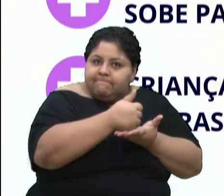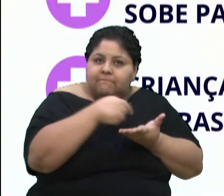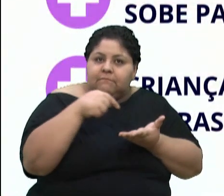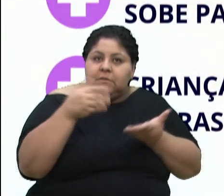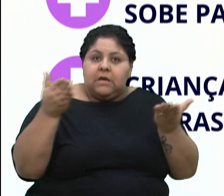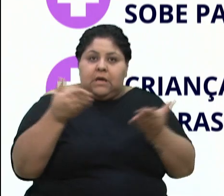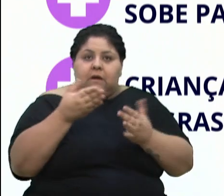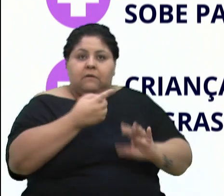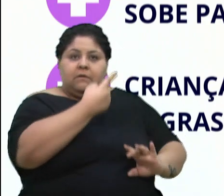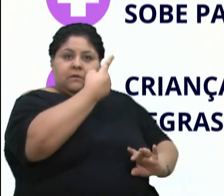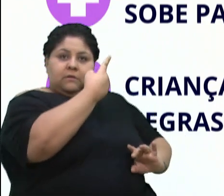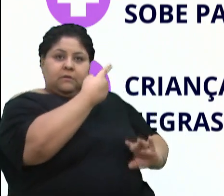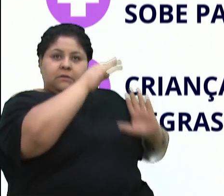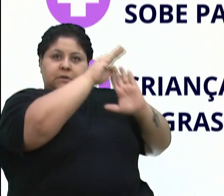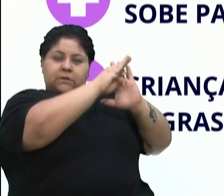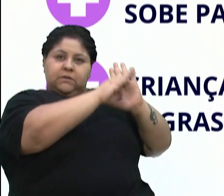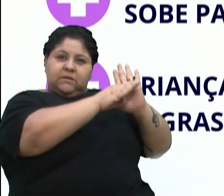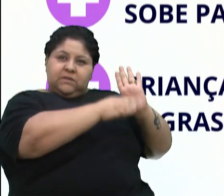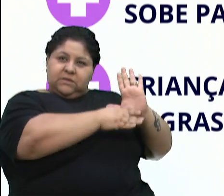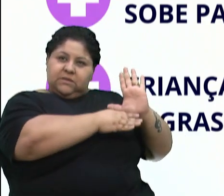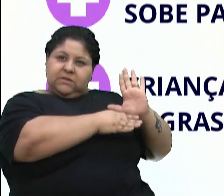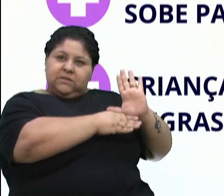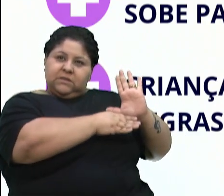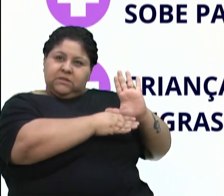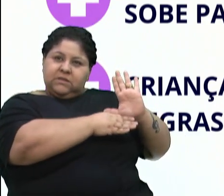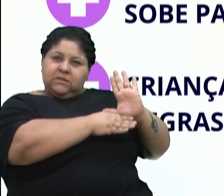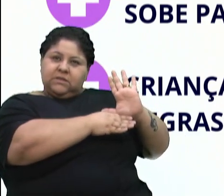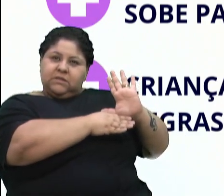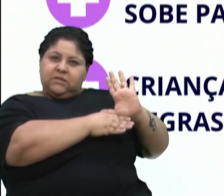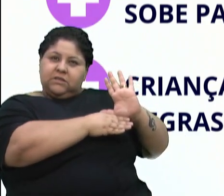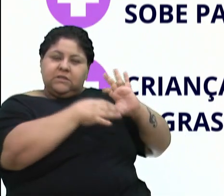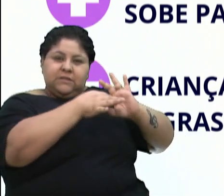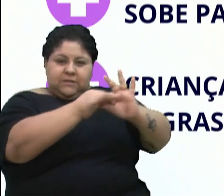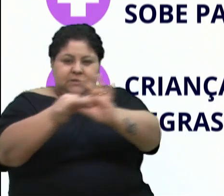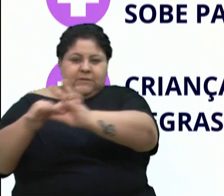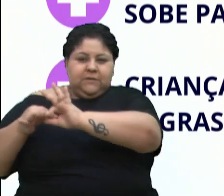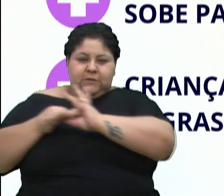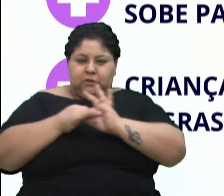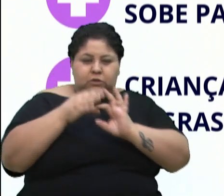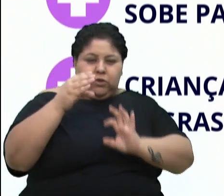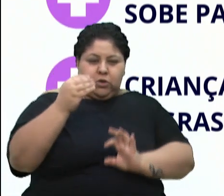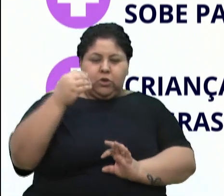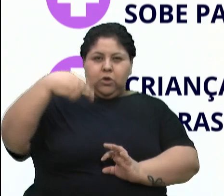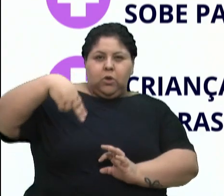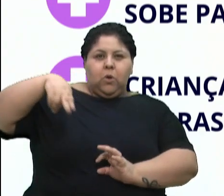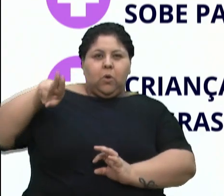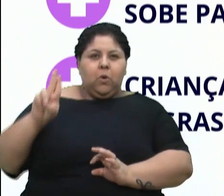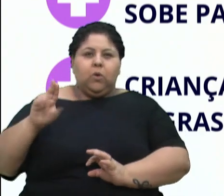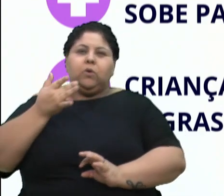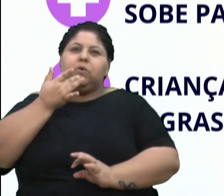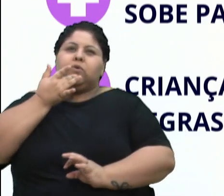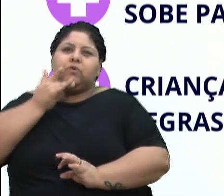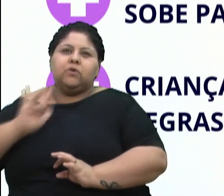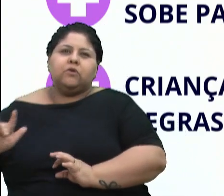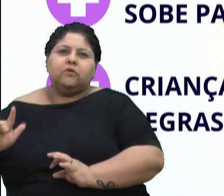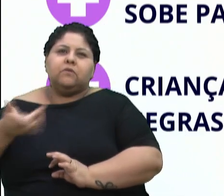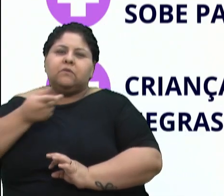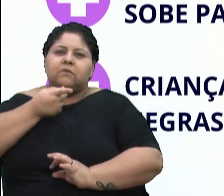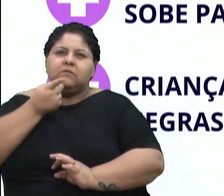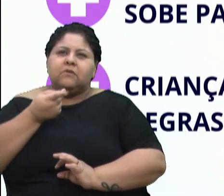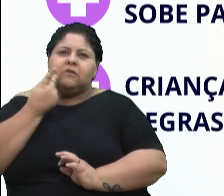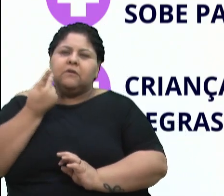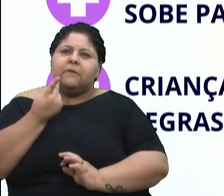uns dados das Nações Unidas, do Fundo das Nações Unidas para a Infância, que diz